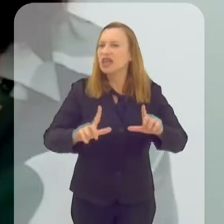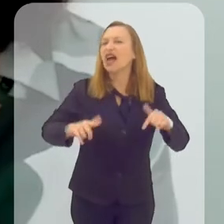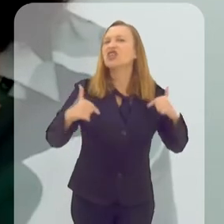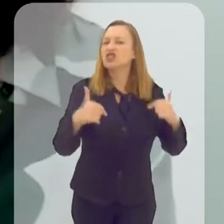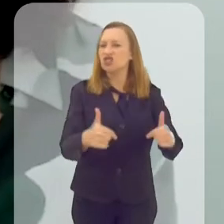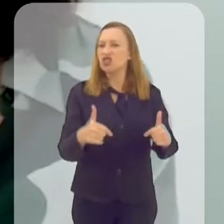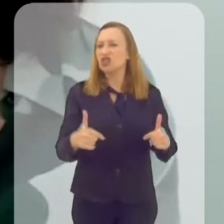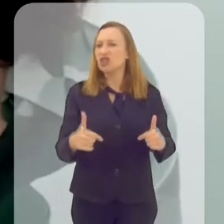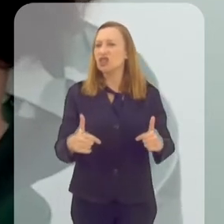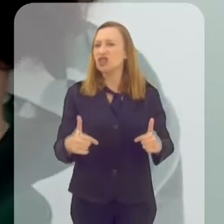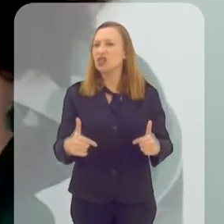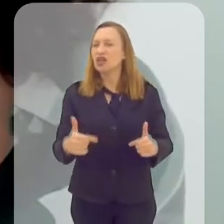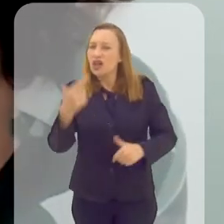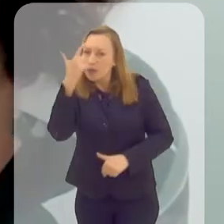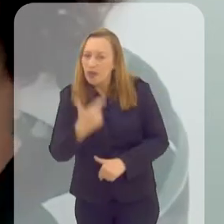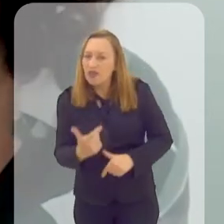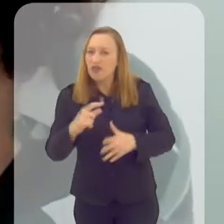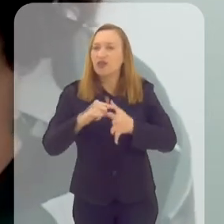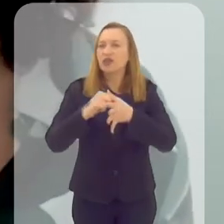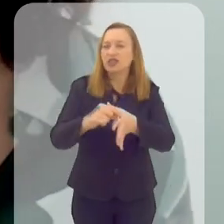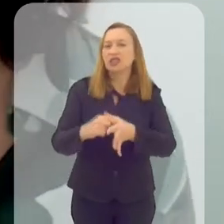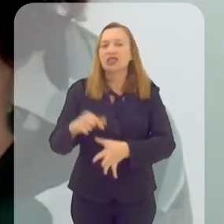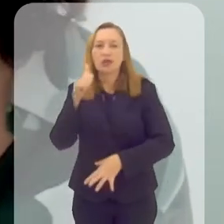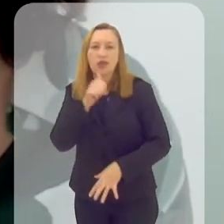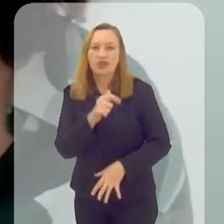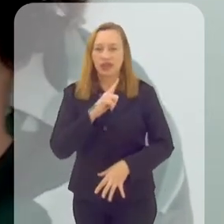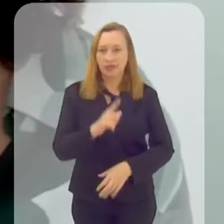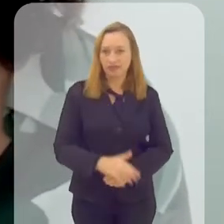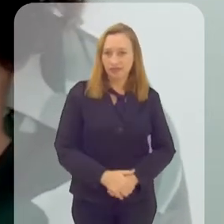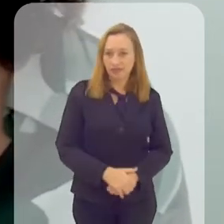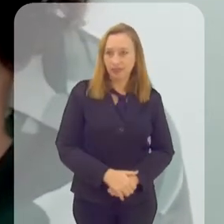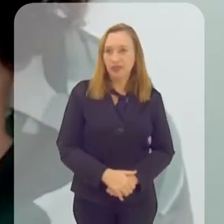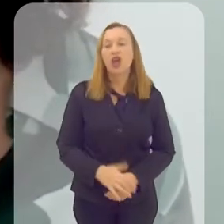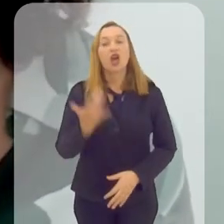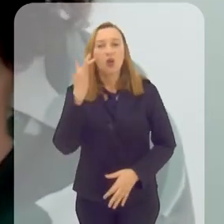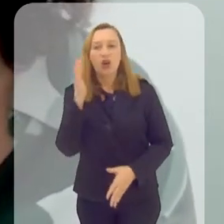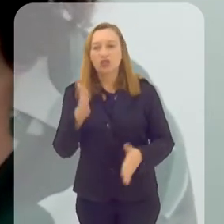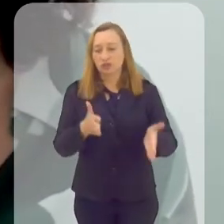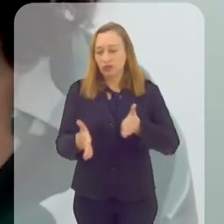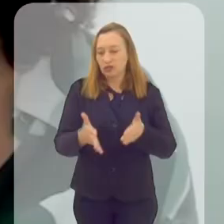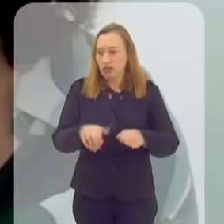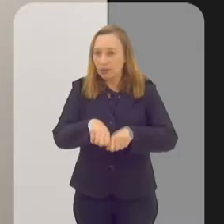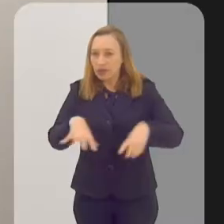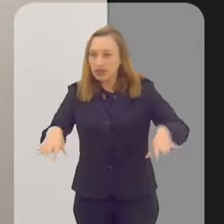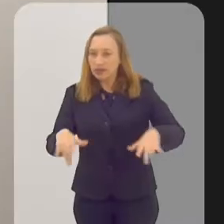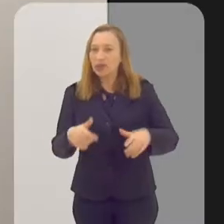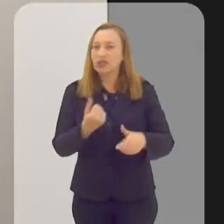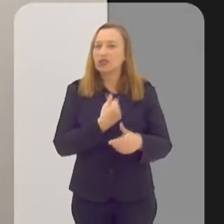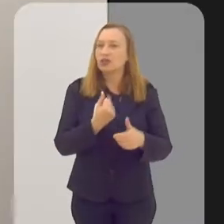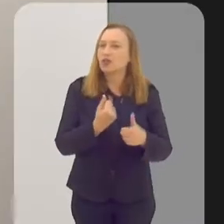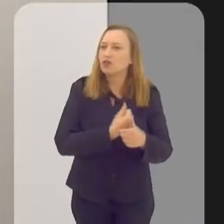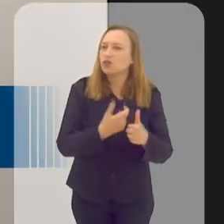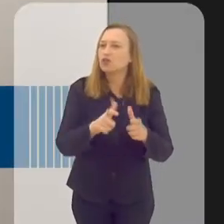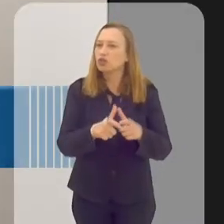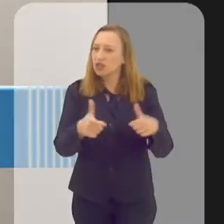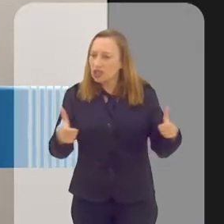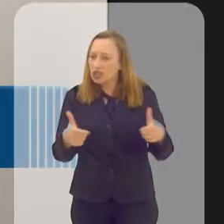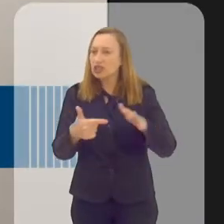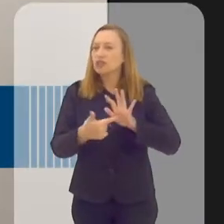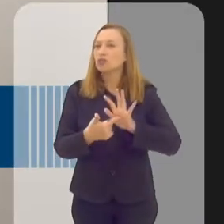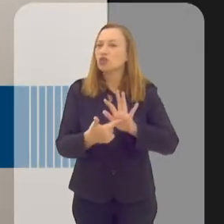de agir e esse perfil de liderança que as mulheres possuem? Eu acho que durante a pandemia a gente teve uma